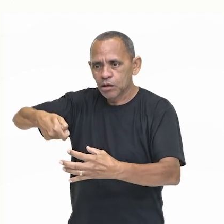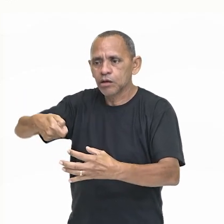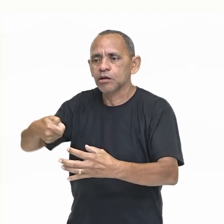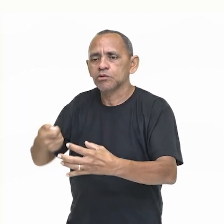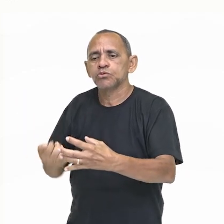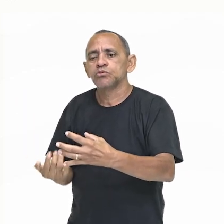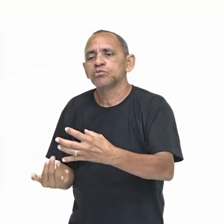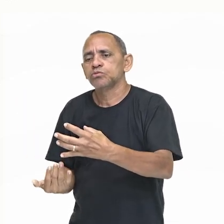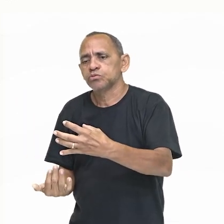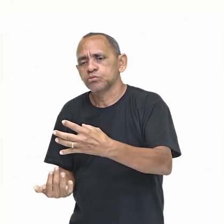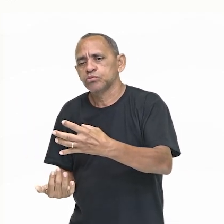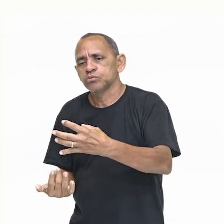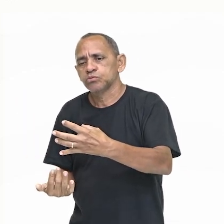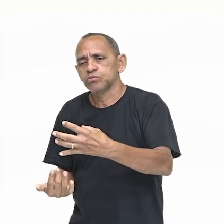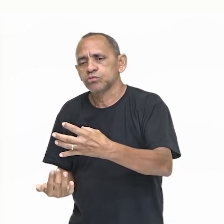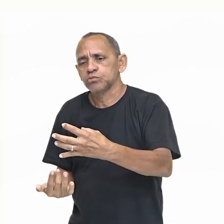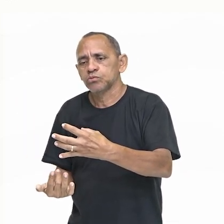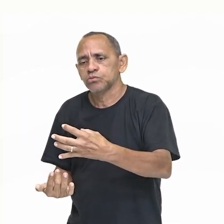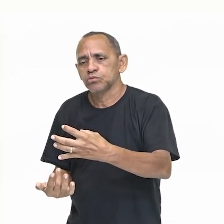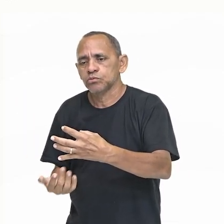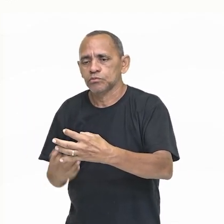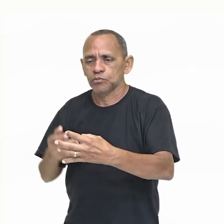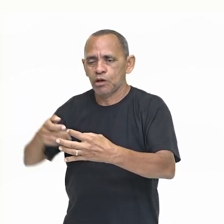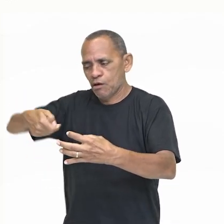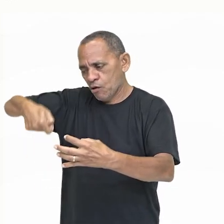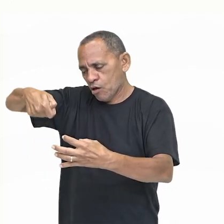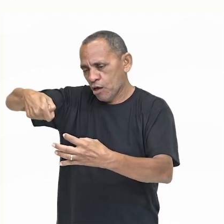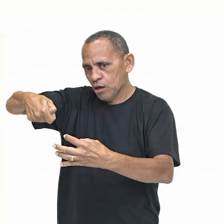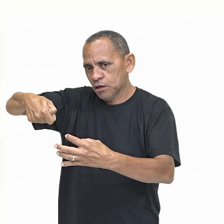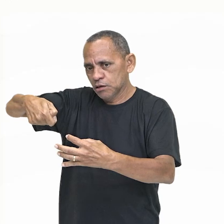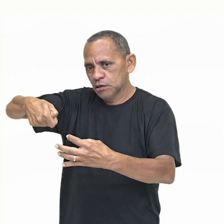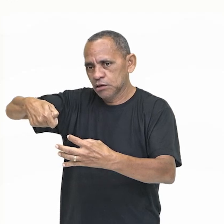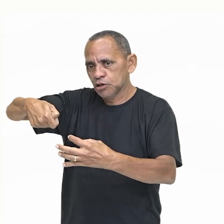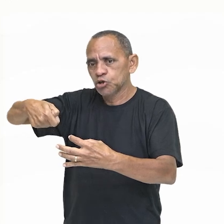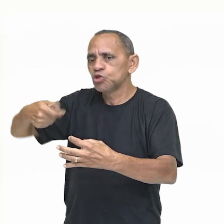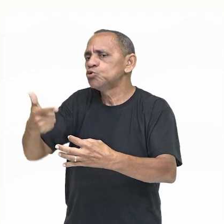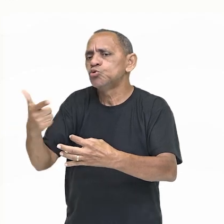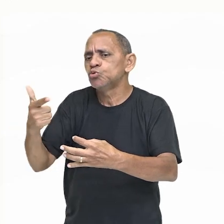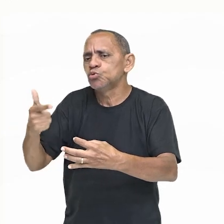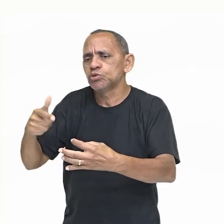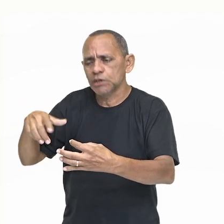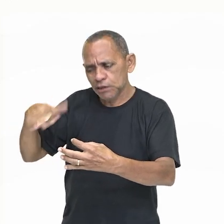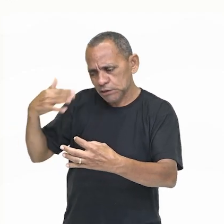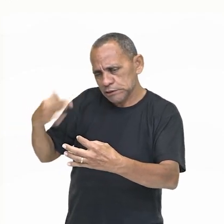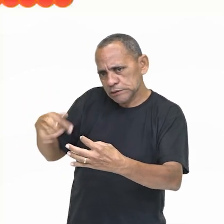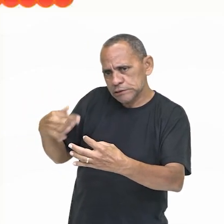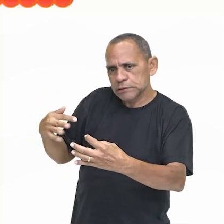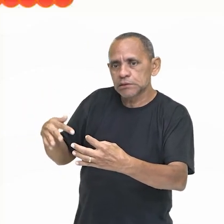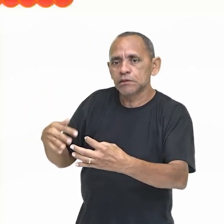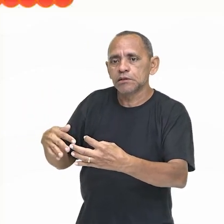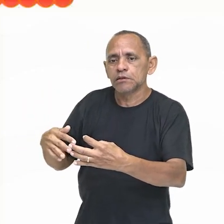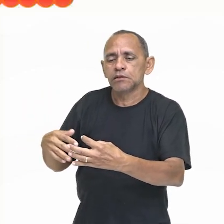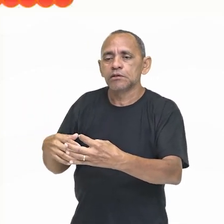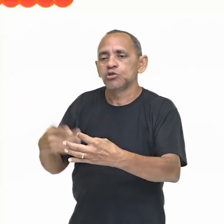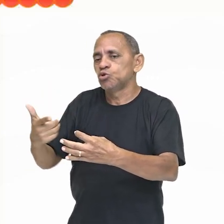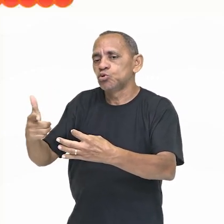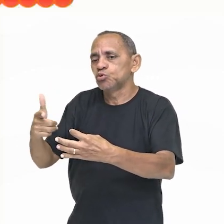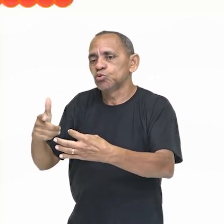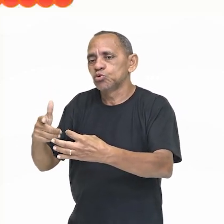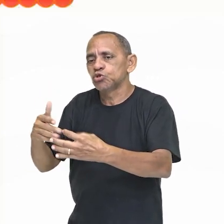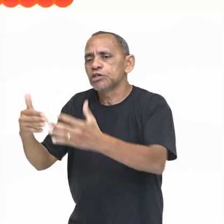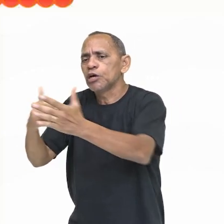se queimar se caso você não tenha um isolante. Depois disso, nós estudamos